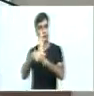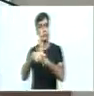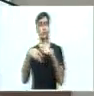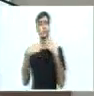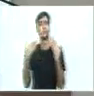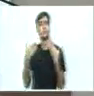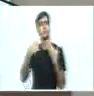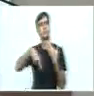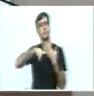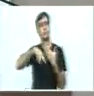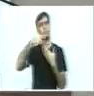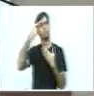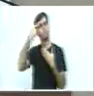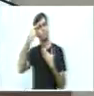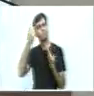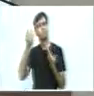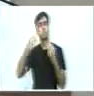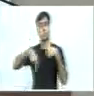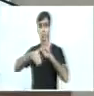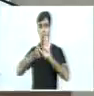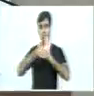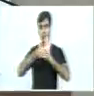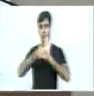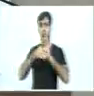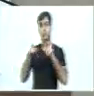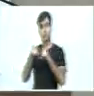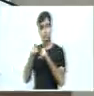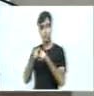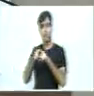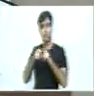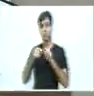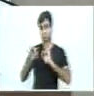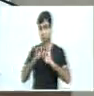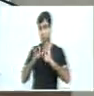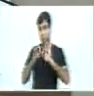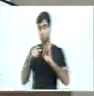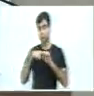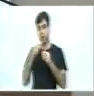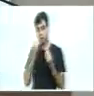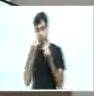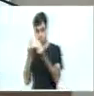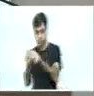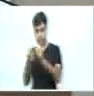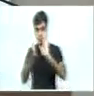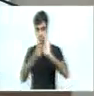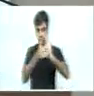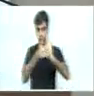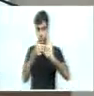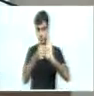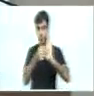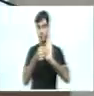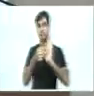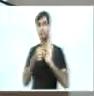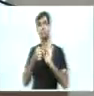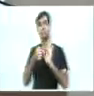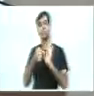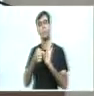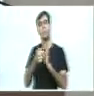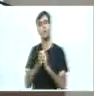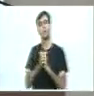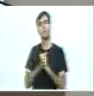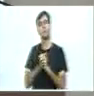E, nesse sentido, a gente está propondo, inclusive no encaminhamento, senhora presidente, nós colocamos aí